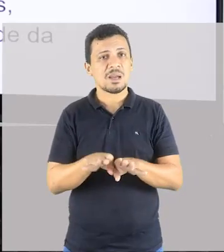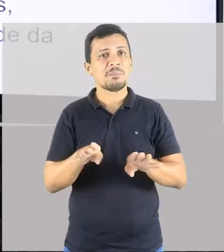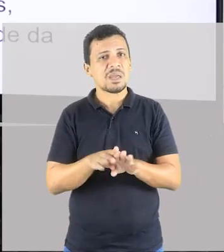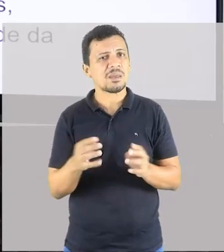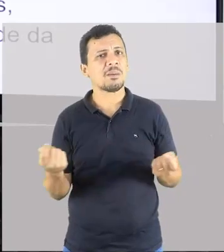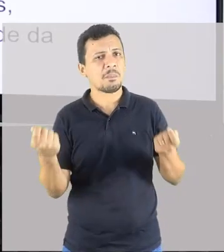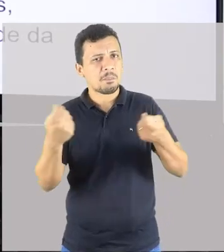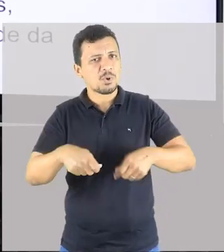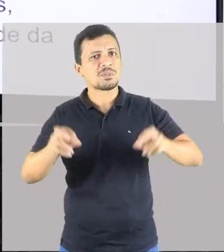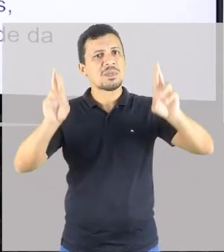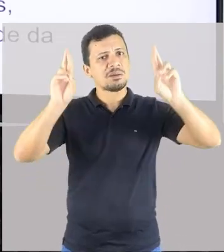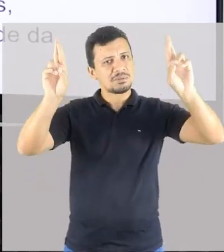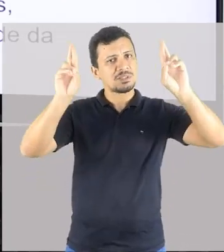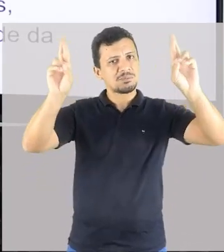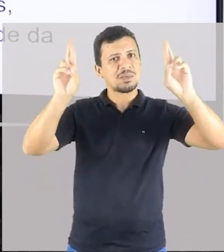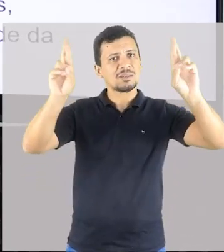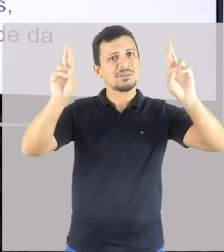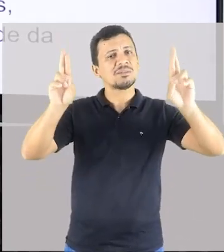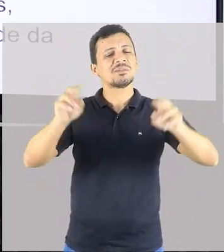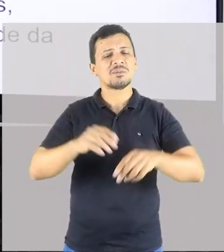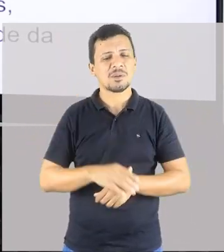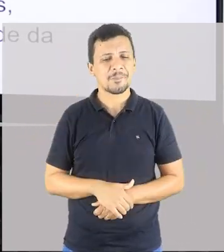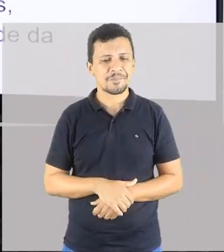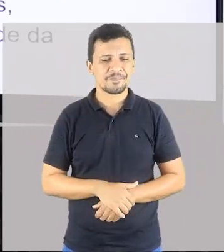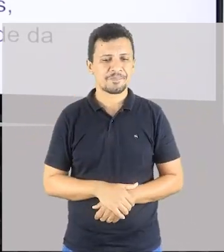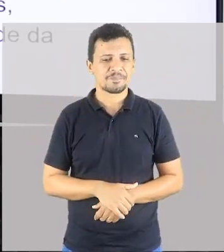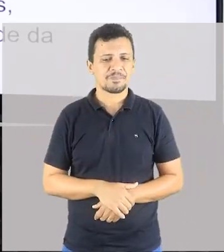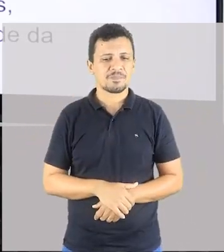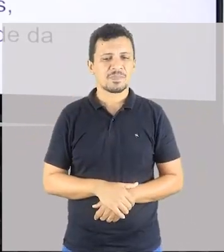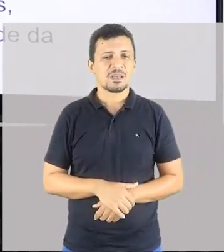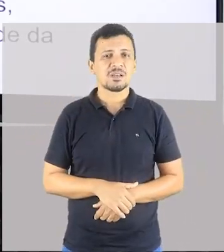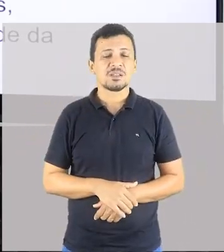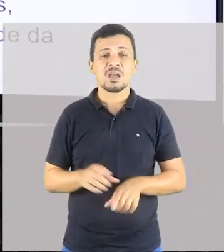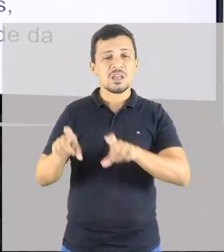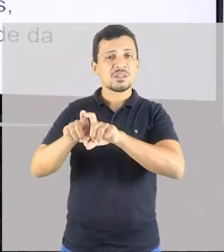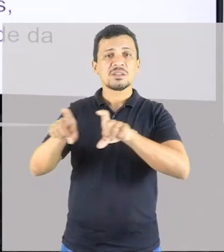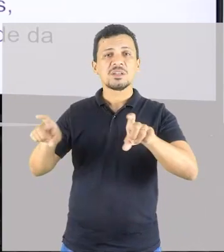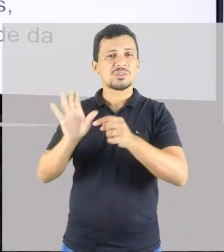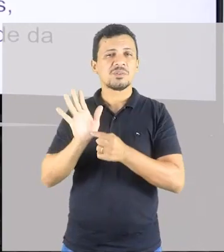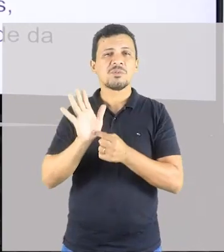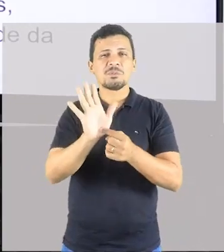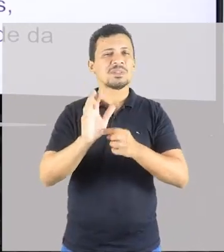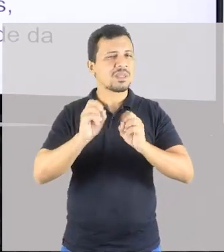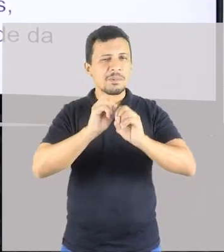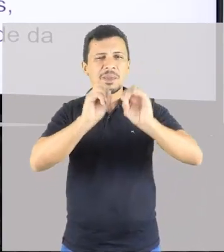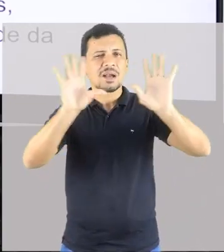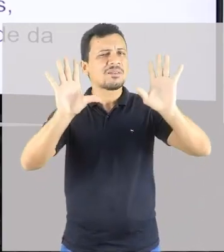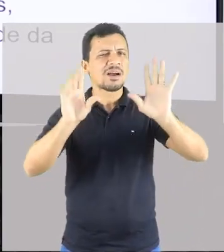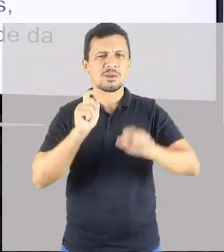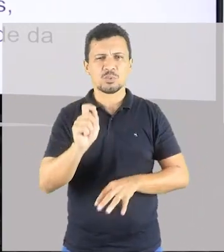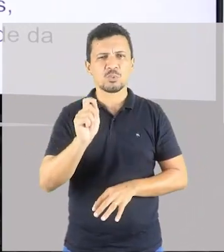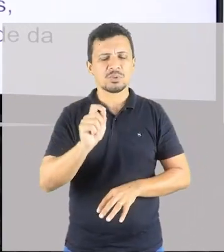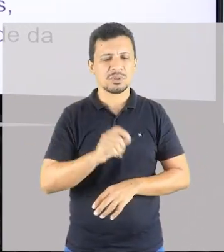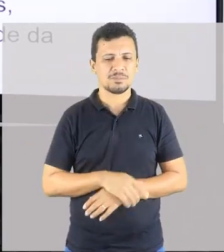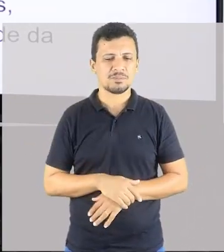esperança em cima dessa pobreza, dessa miséria. Tá? Então, nesse trecho, o que fica claro para nós?